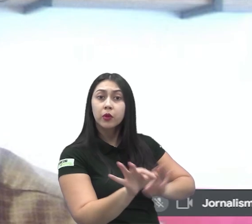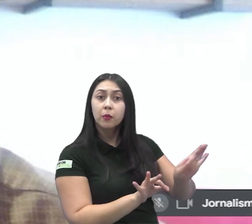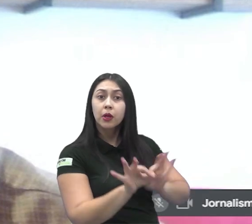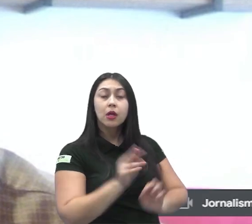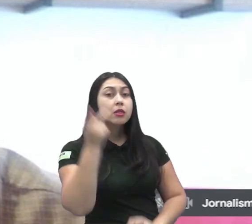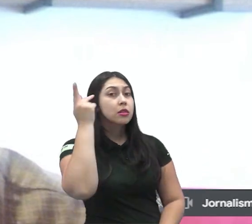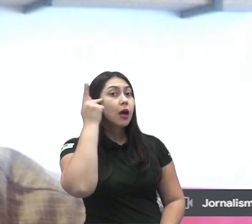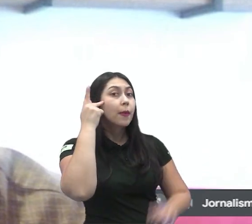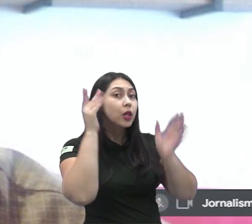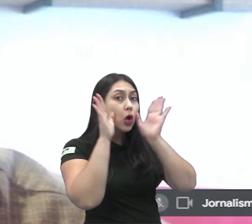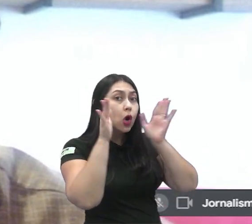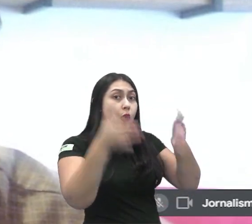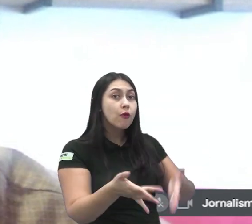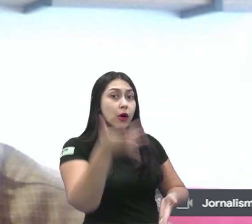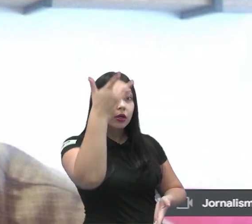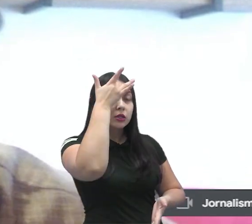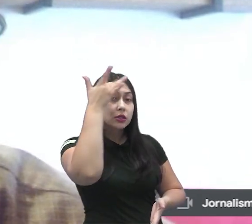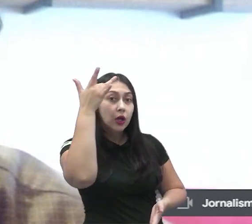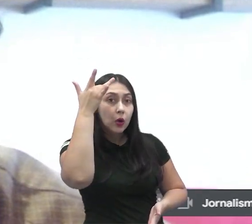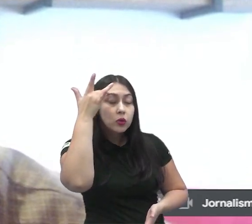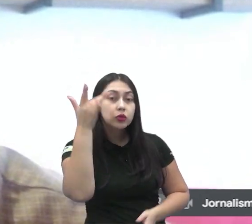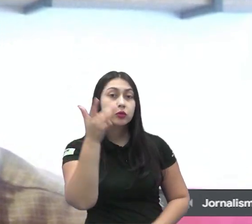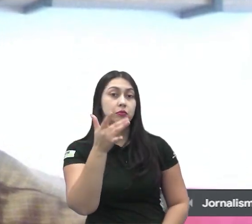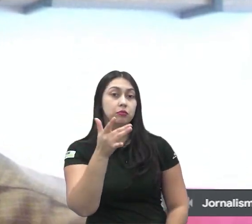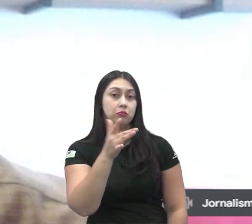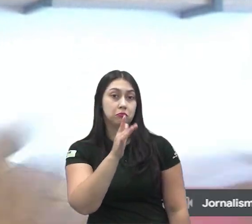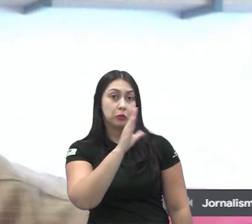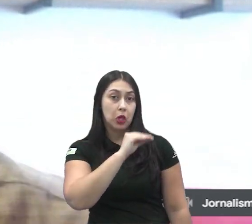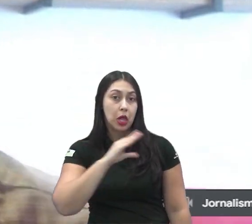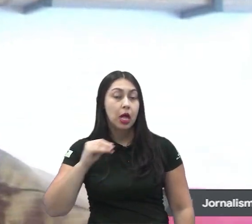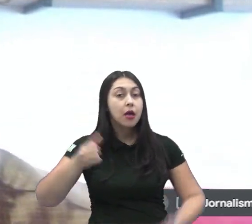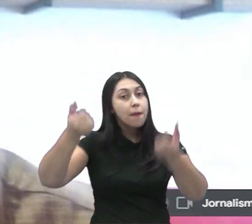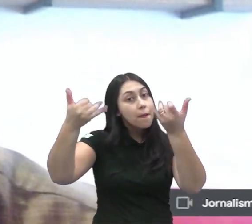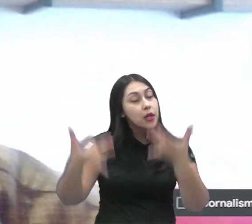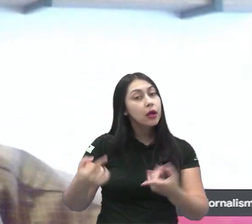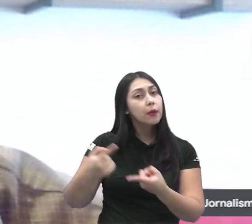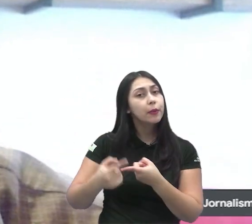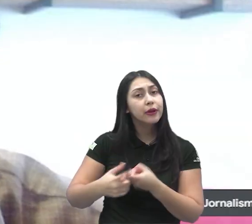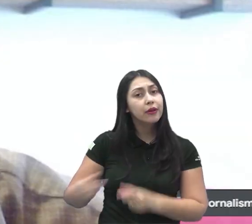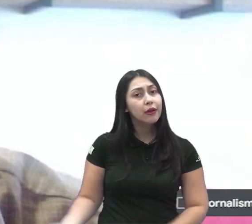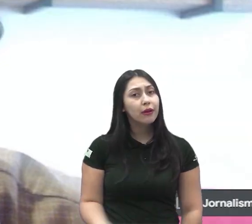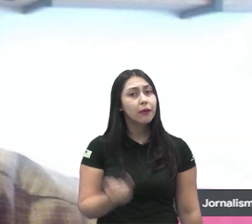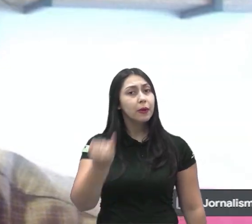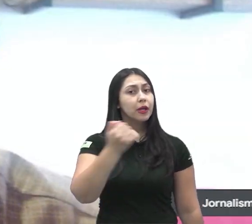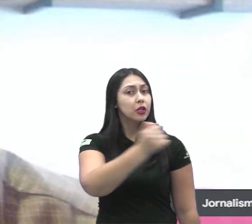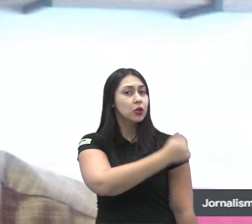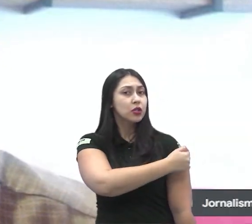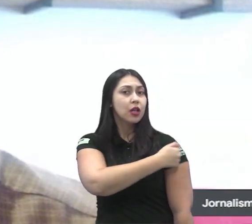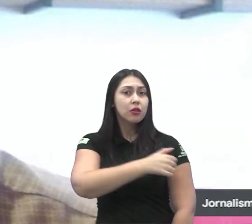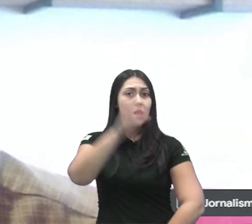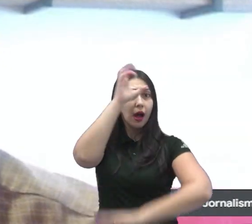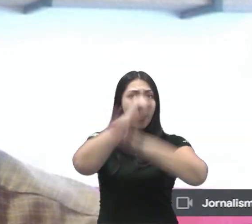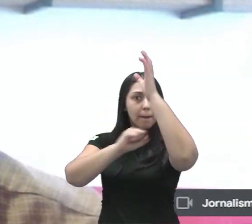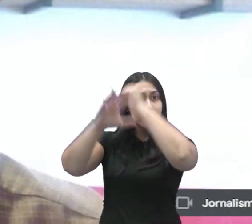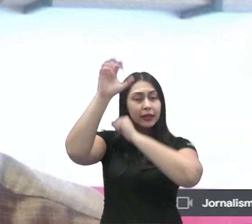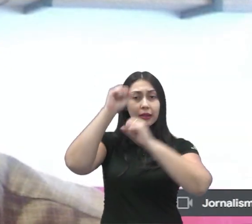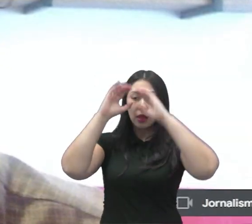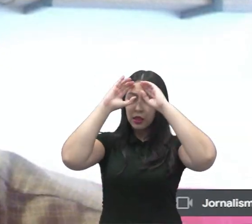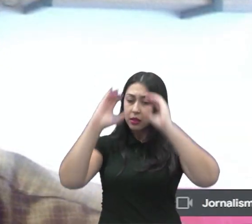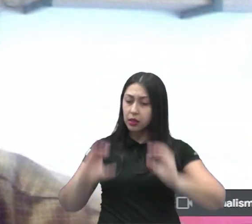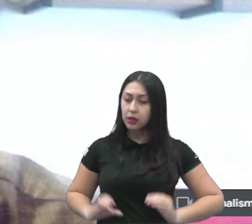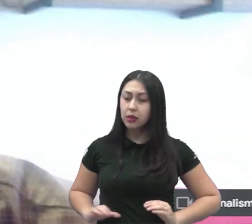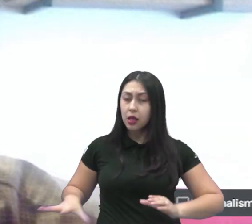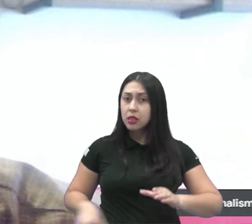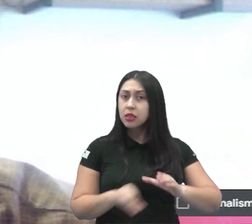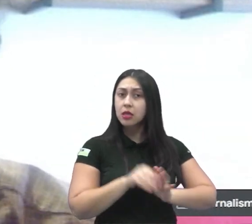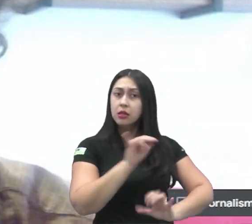integra um projeto em São Paulo voltado à saúde mental dos adolescentes, explica a importância dos estudantes aprenderem